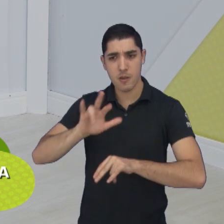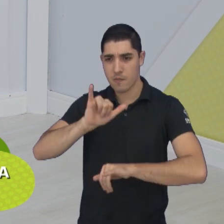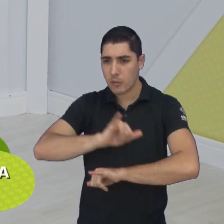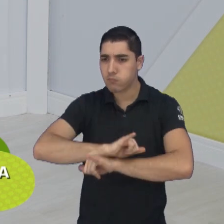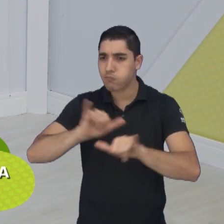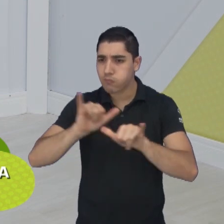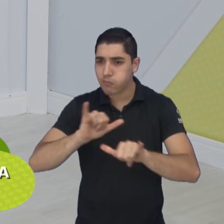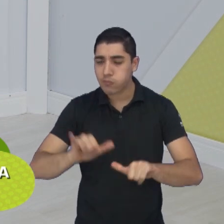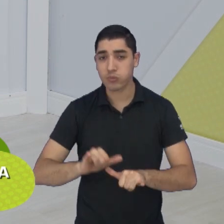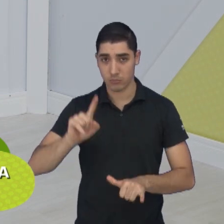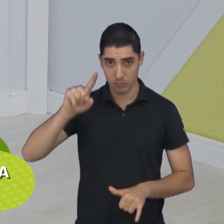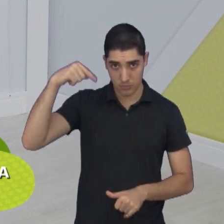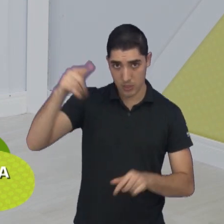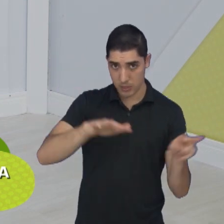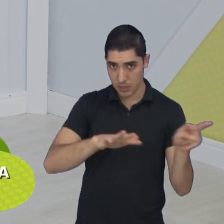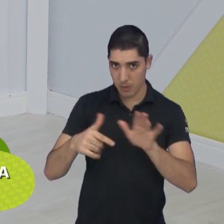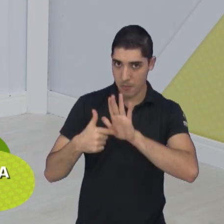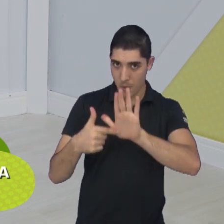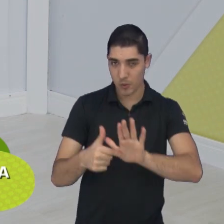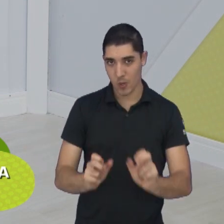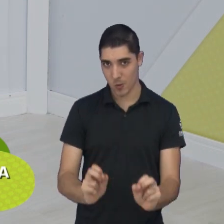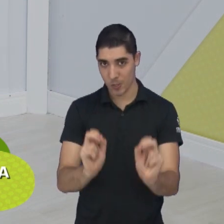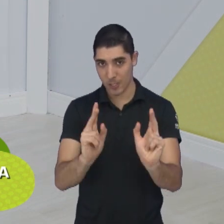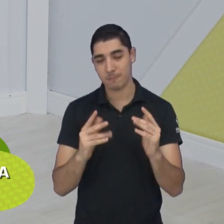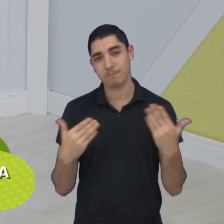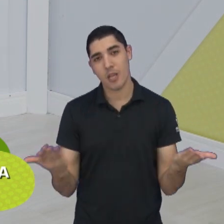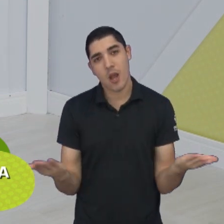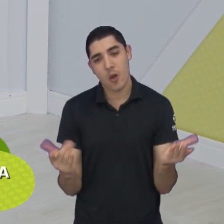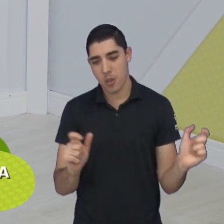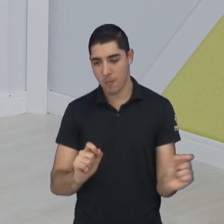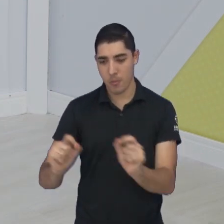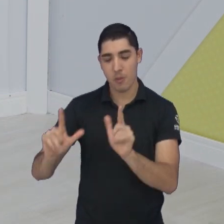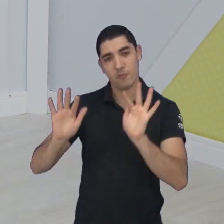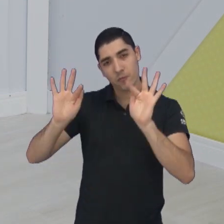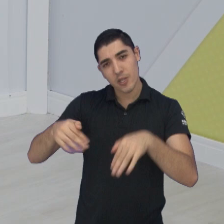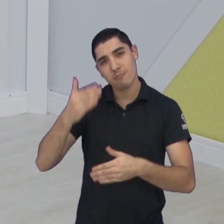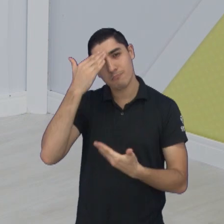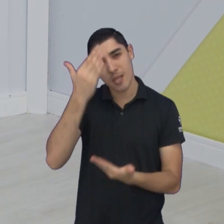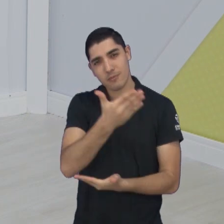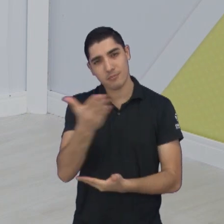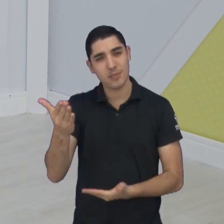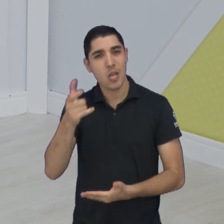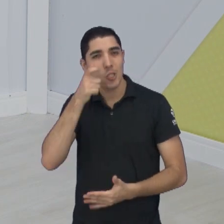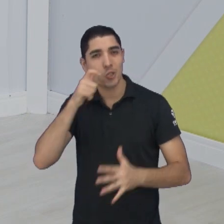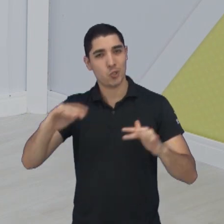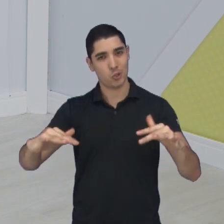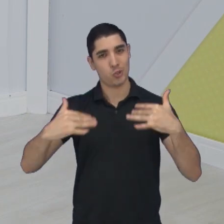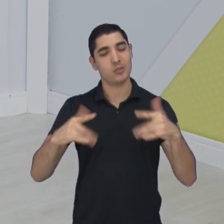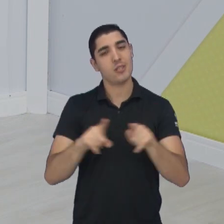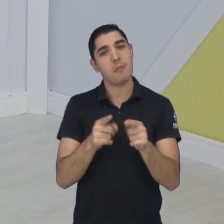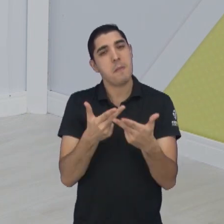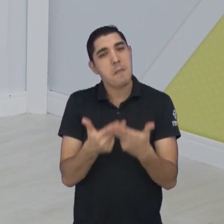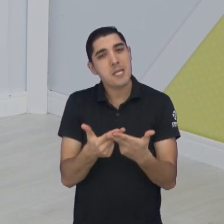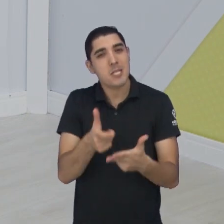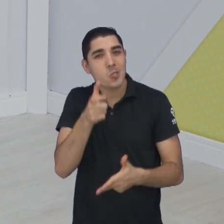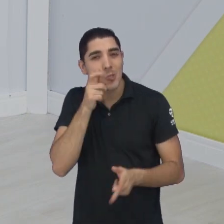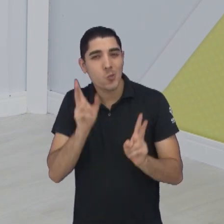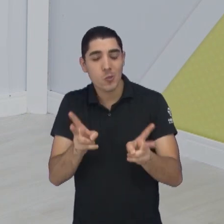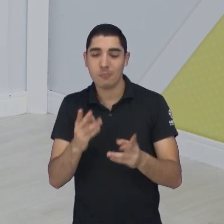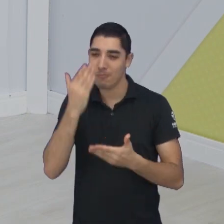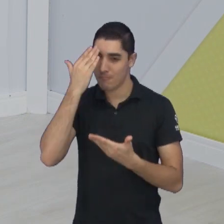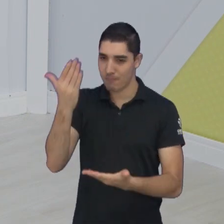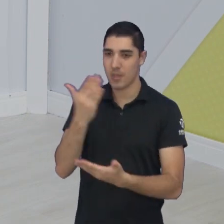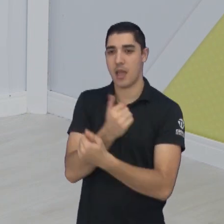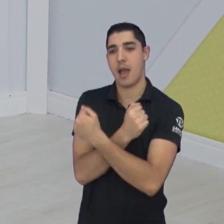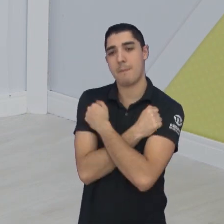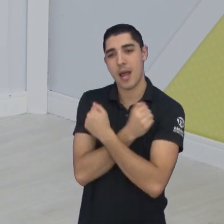dentro do Hora do Esporte na semana que vem, tá certo? Nós vamos chegando ao final do programa de hoje, agradecendo a sua audiência, sua paciência. Brunão, um grande abraço para